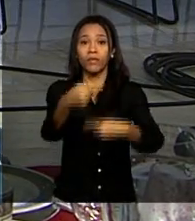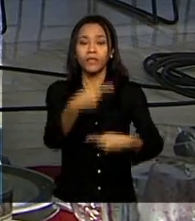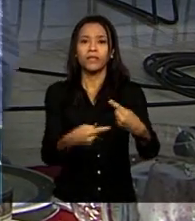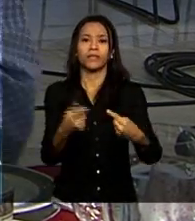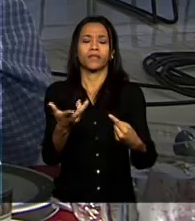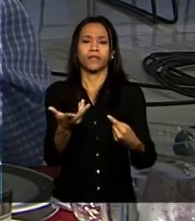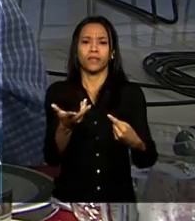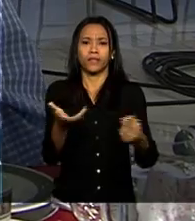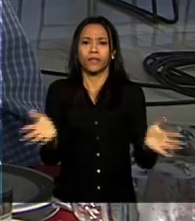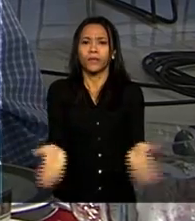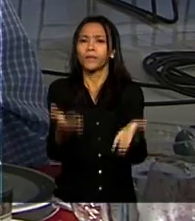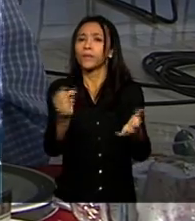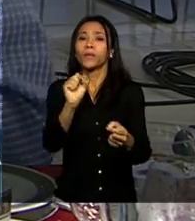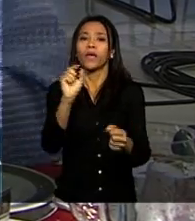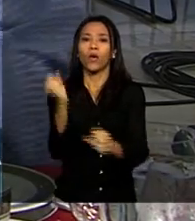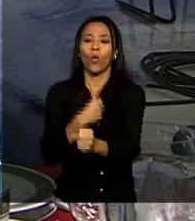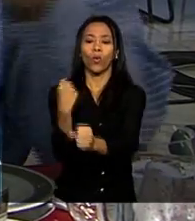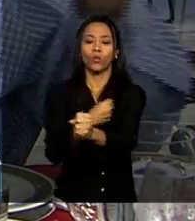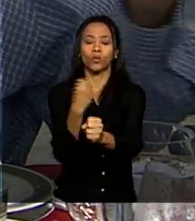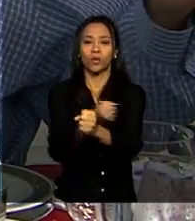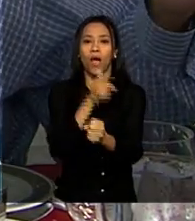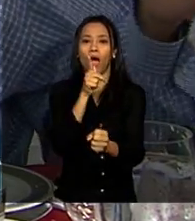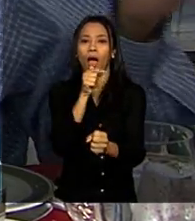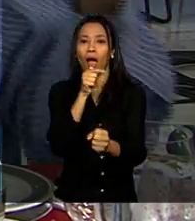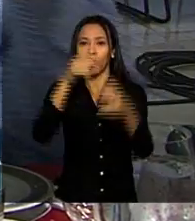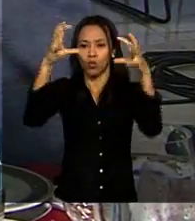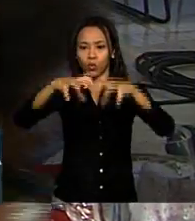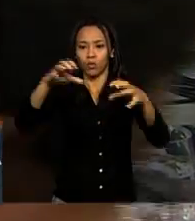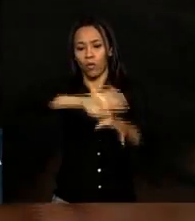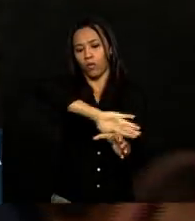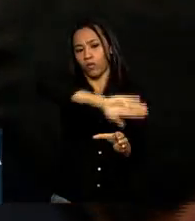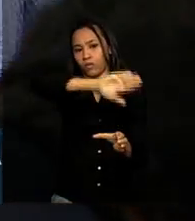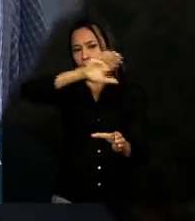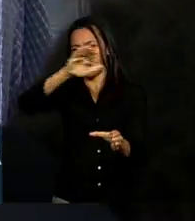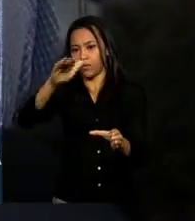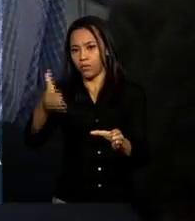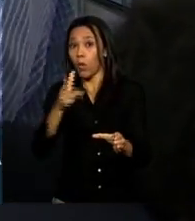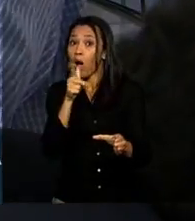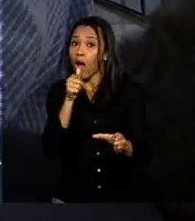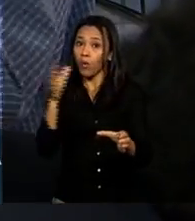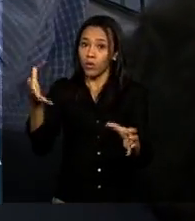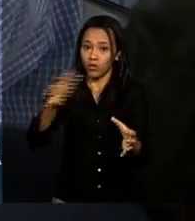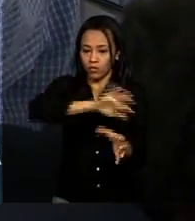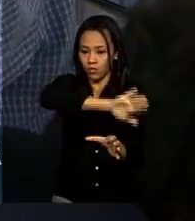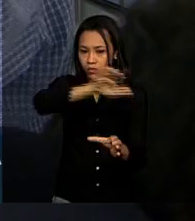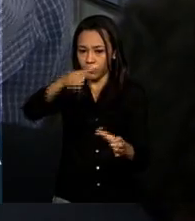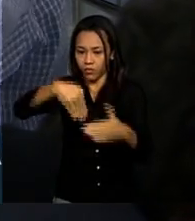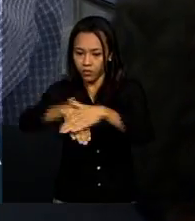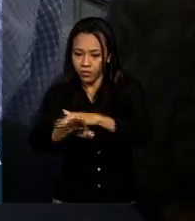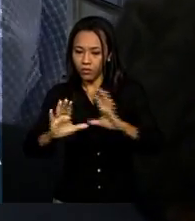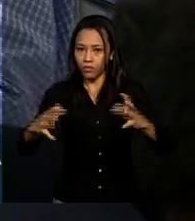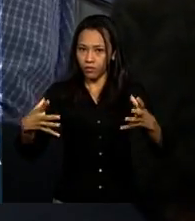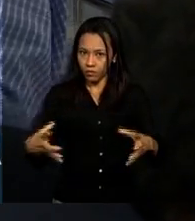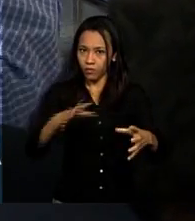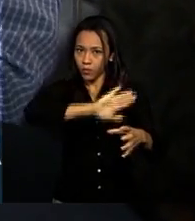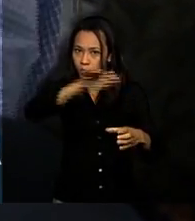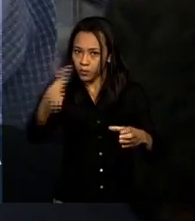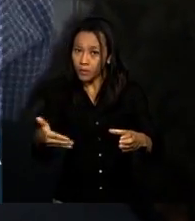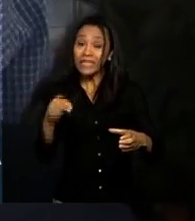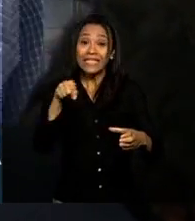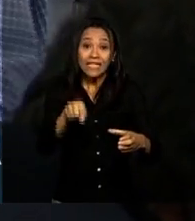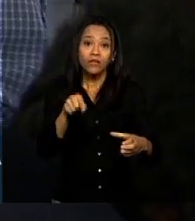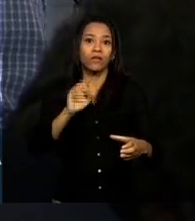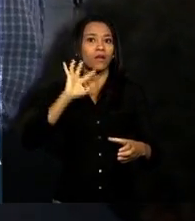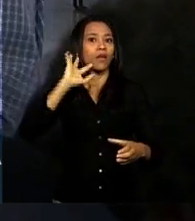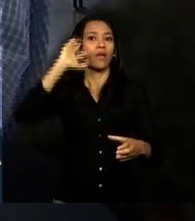pelo governo que a construção de cisternas foram Constru construídas 1 milhão de cisternas que resolveram a situação de muitos países de